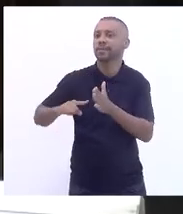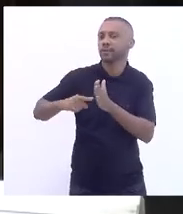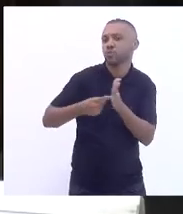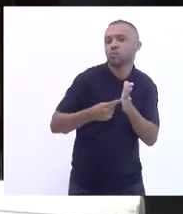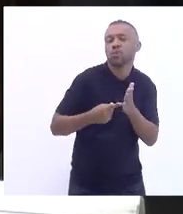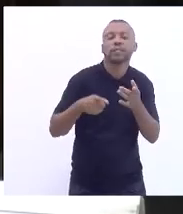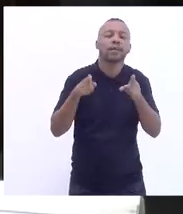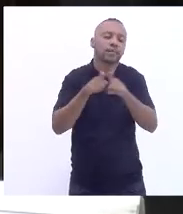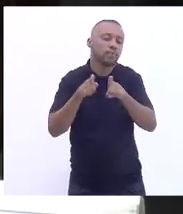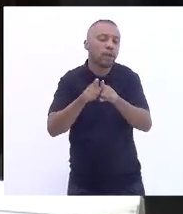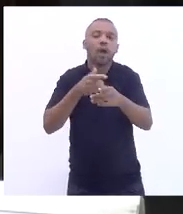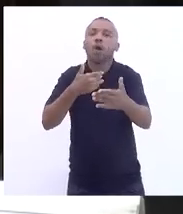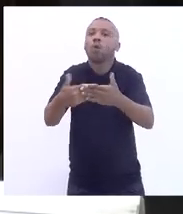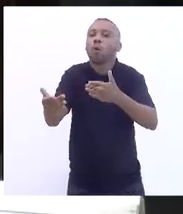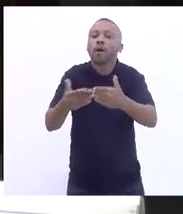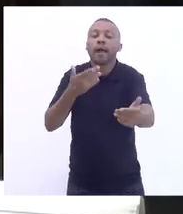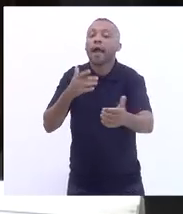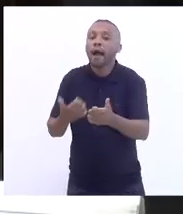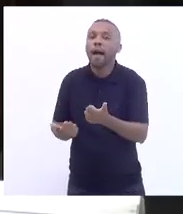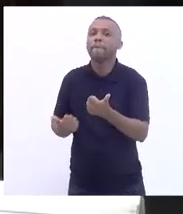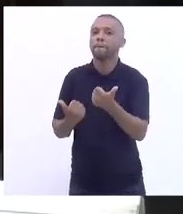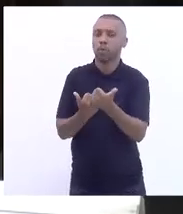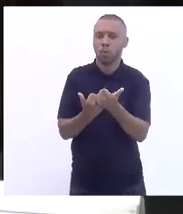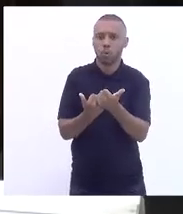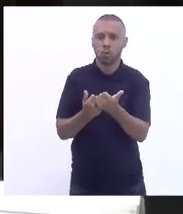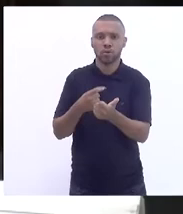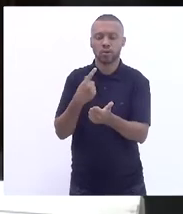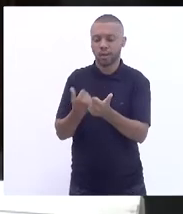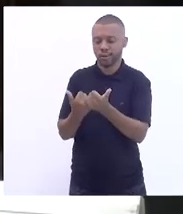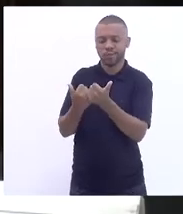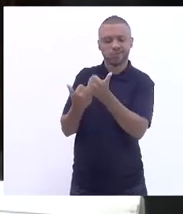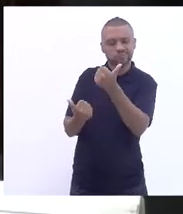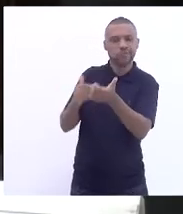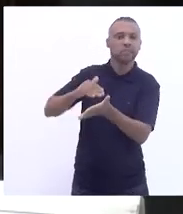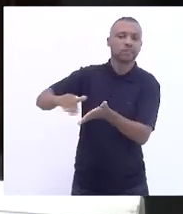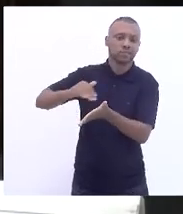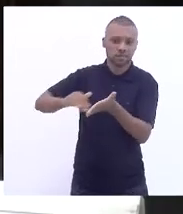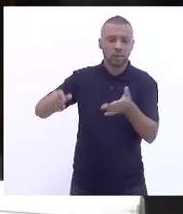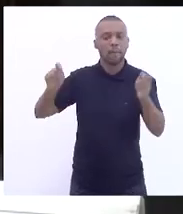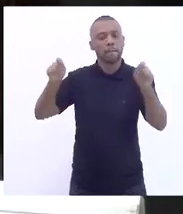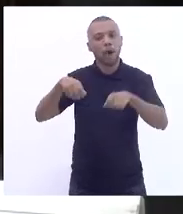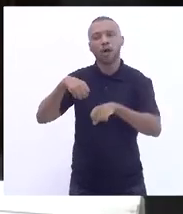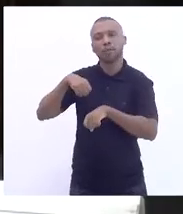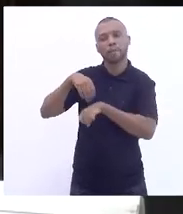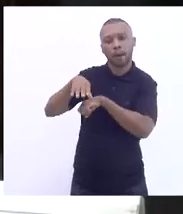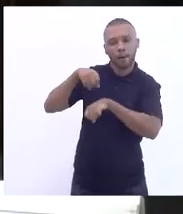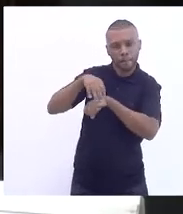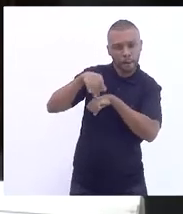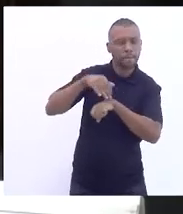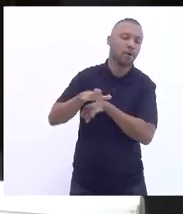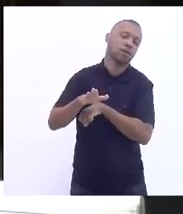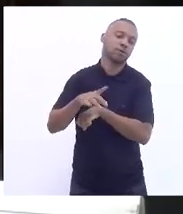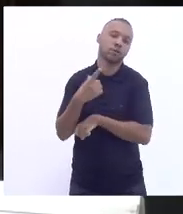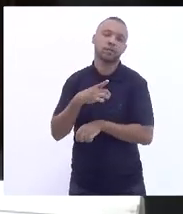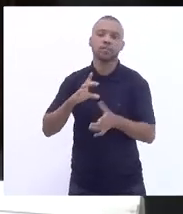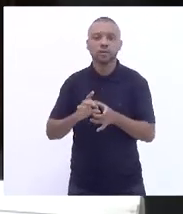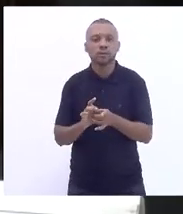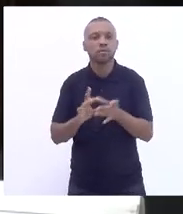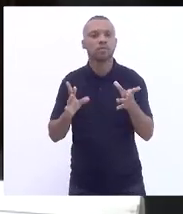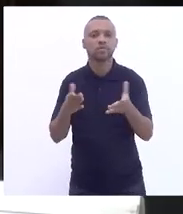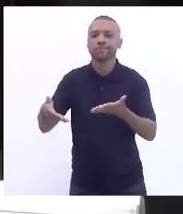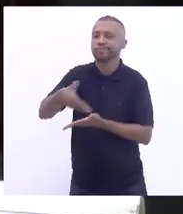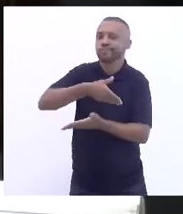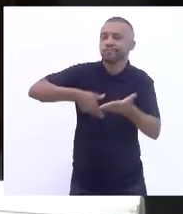também para qualquer tipo de apoio que a nossa subsecretaria aposta oferecer porque nós estamos aqui à disposição para isso